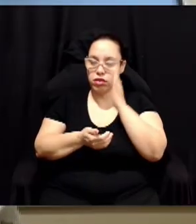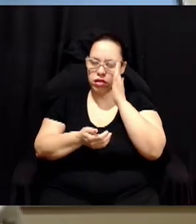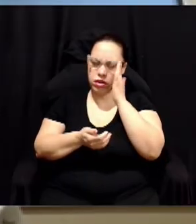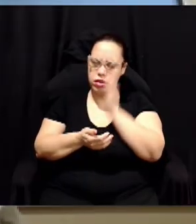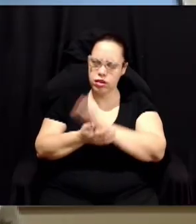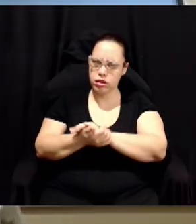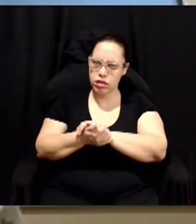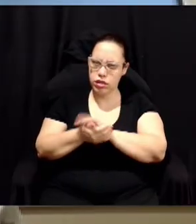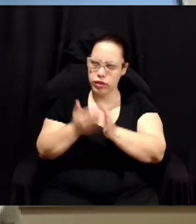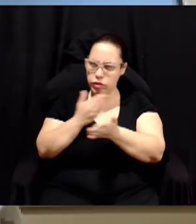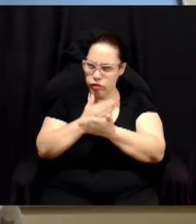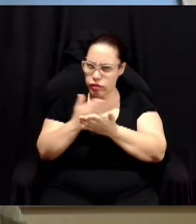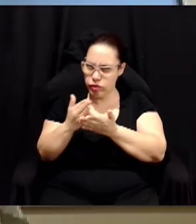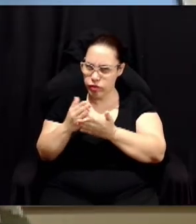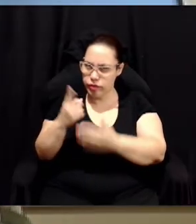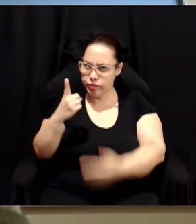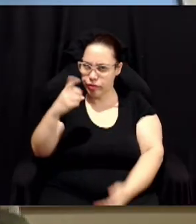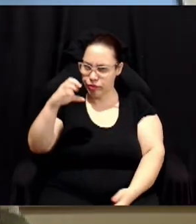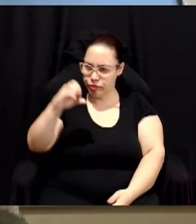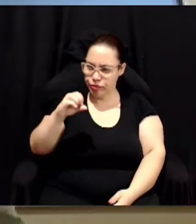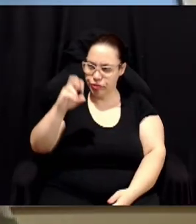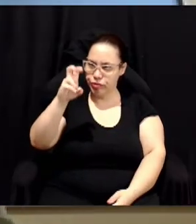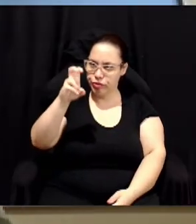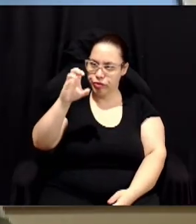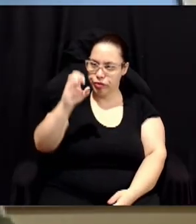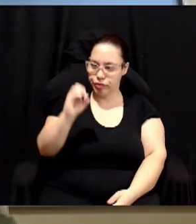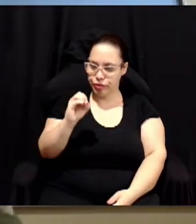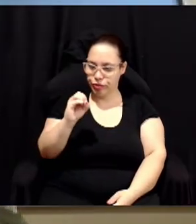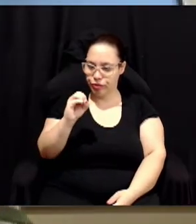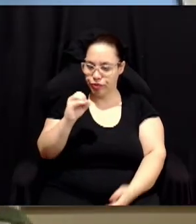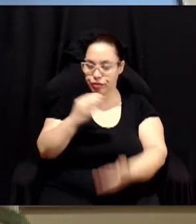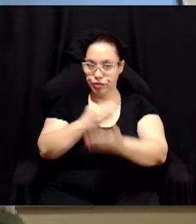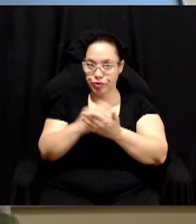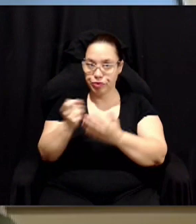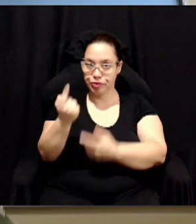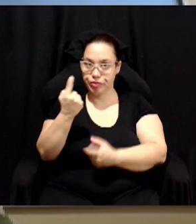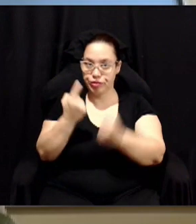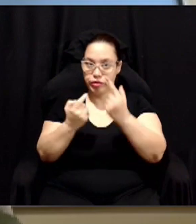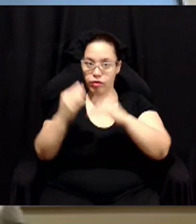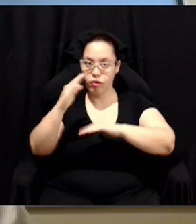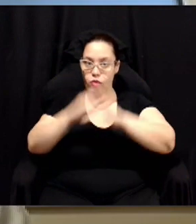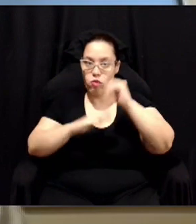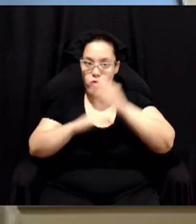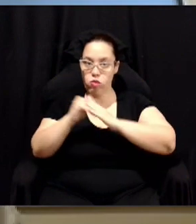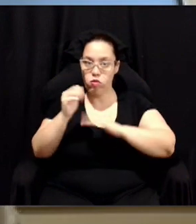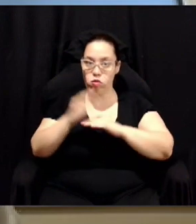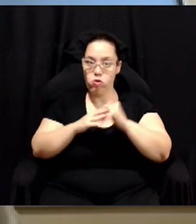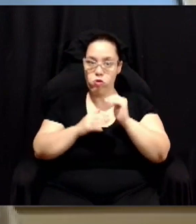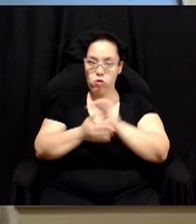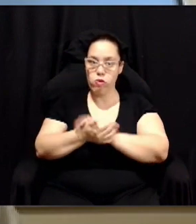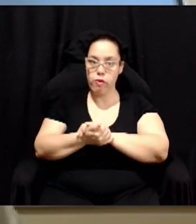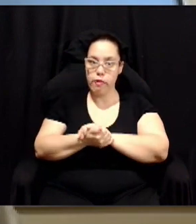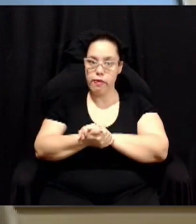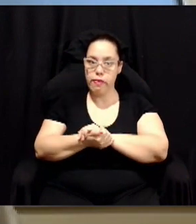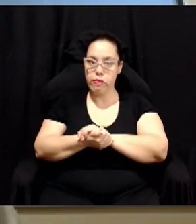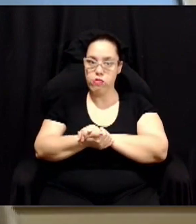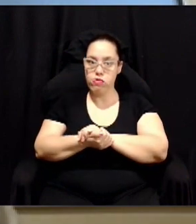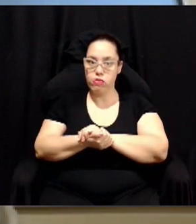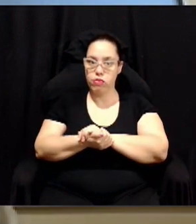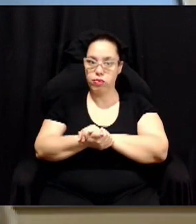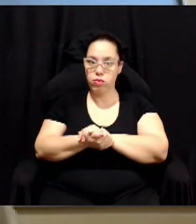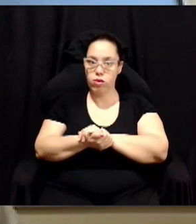anos 1950. E os primeiros tratamentos visavam se fazer